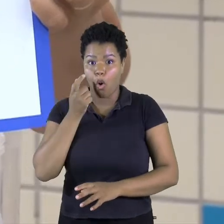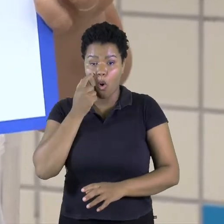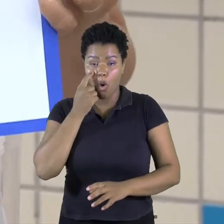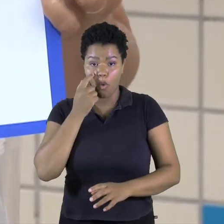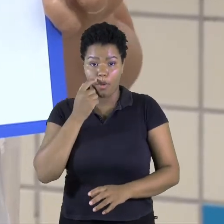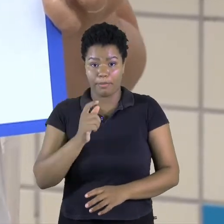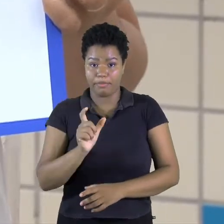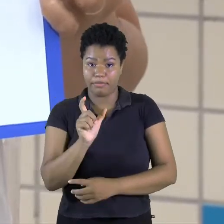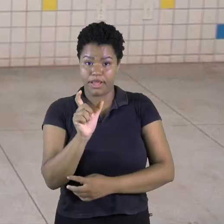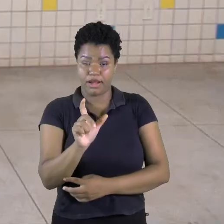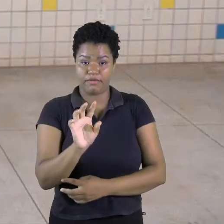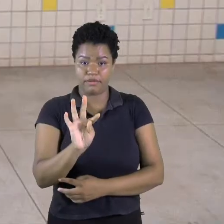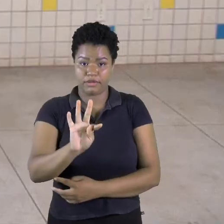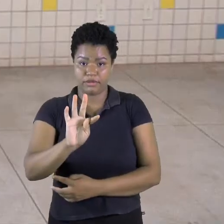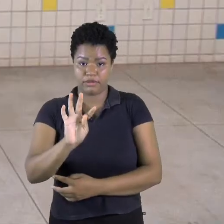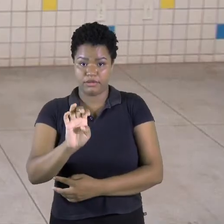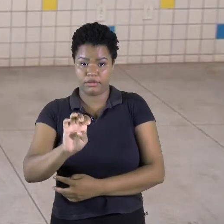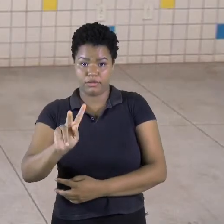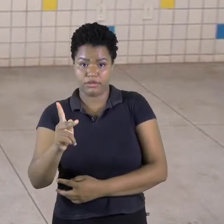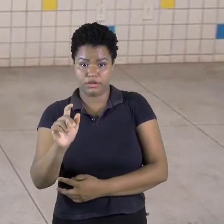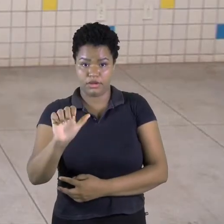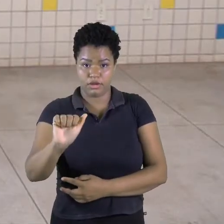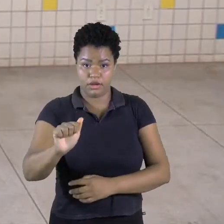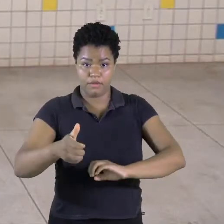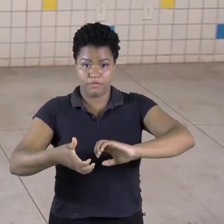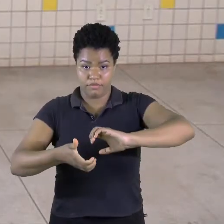ou D? Pensaram direitinho?